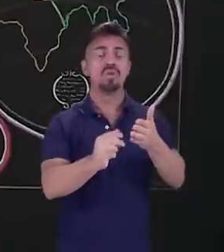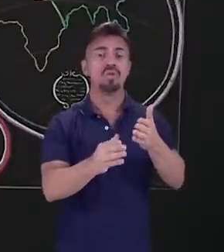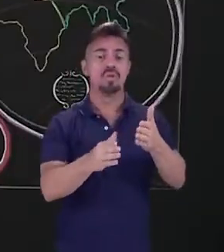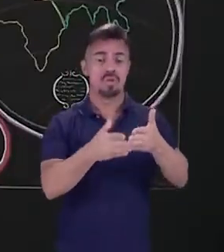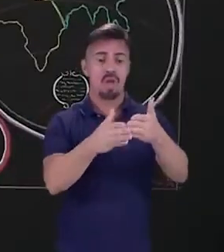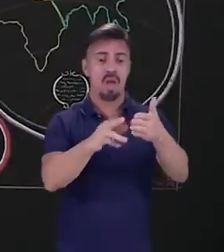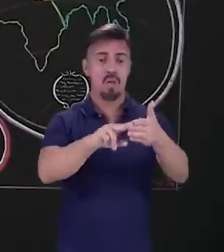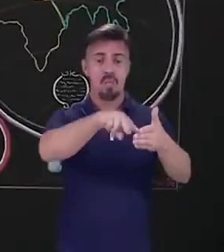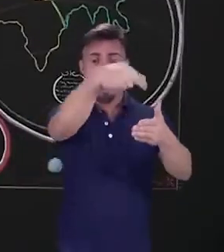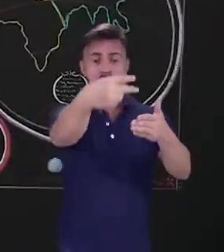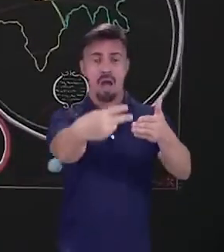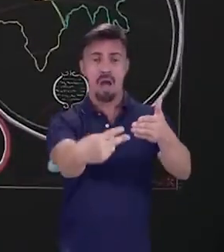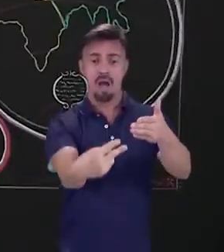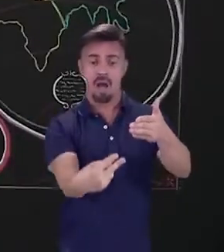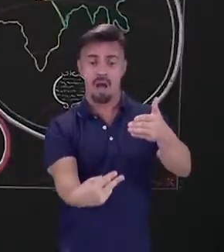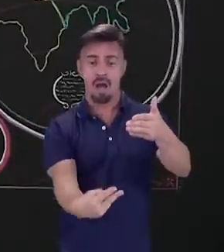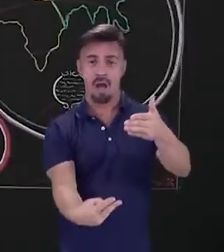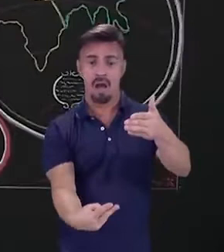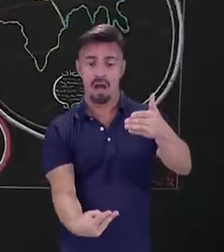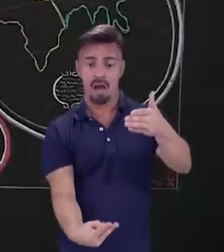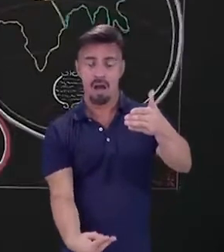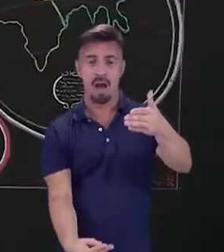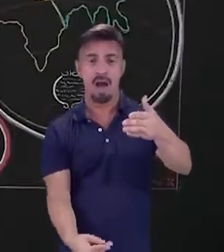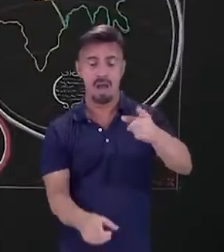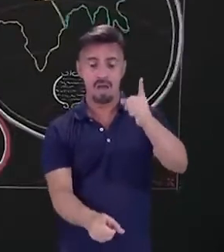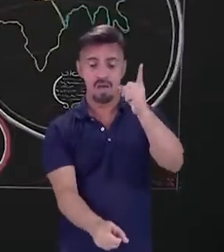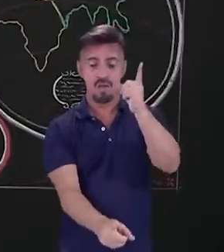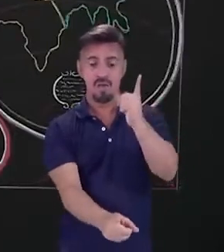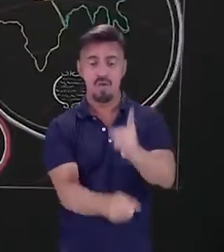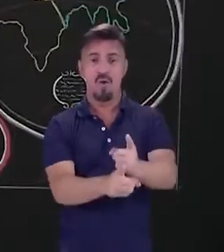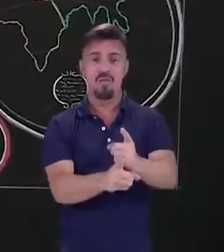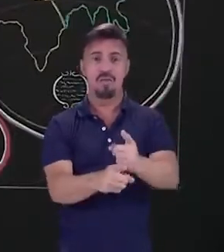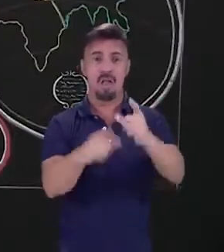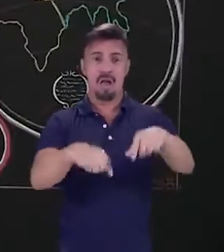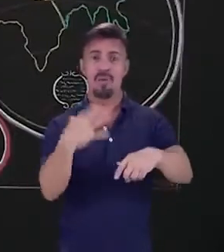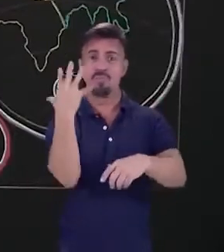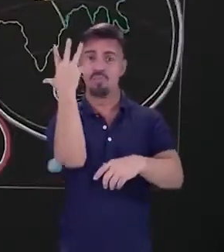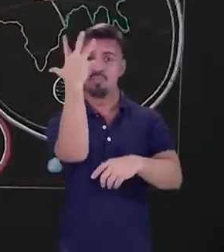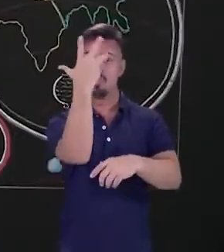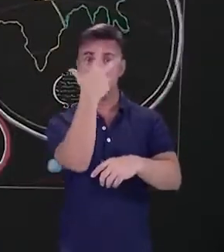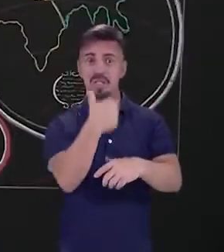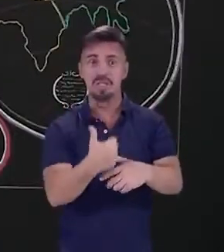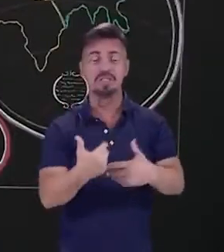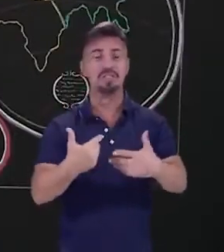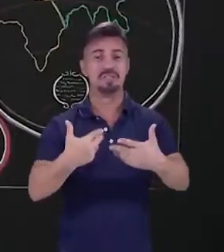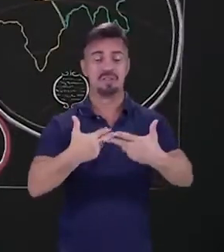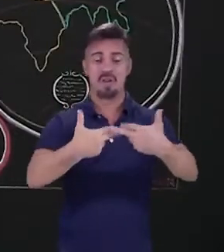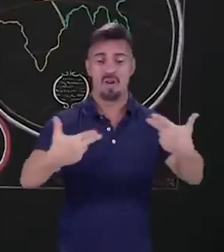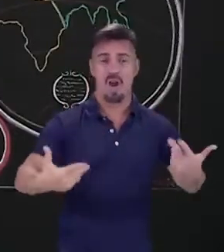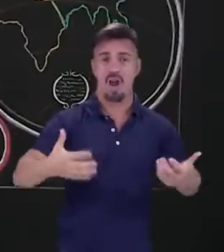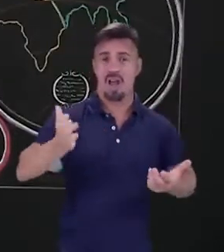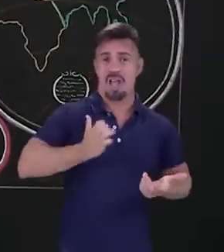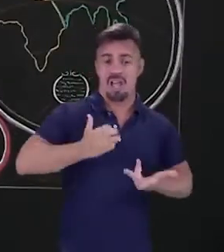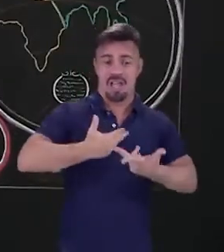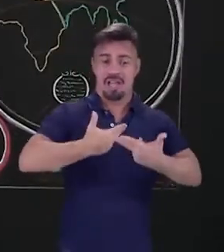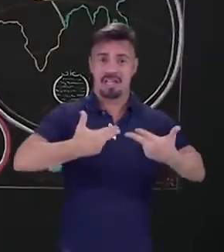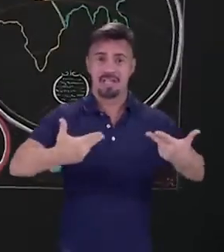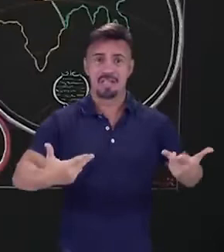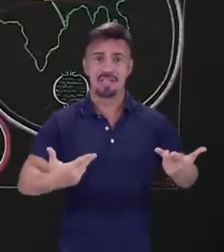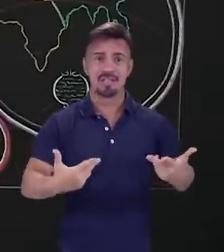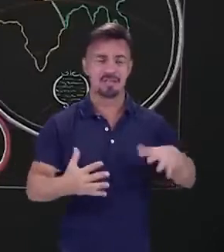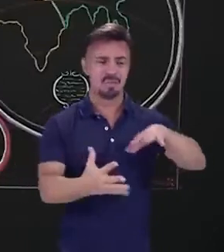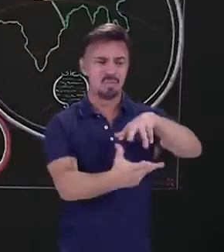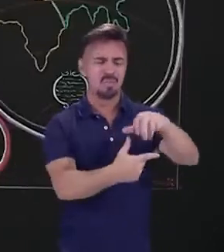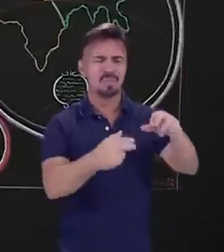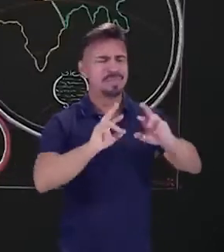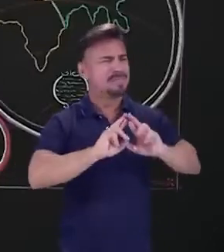mar acreditavam que ia encontrar o paraíso na terra, ou então um Eldorado, onde eles conseguissem muitas riquezas. Esse novo era